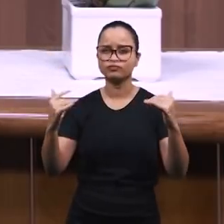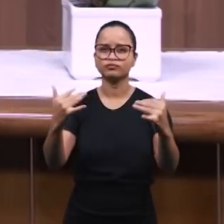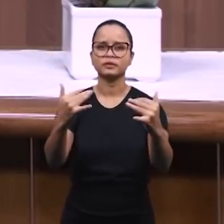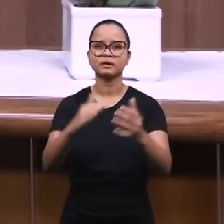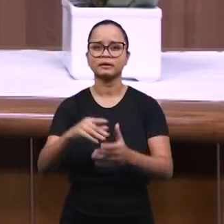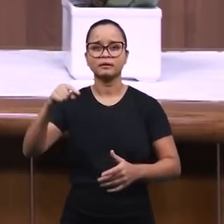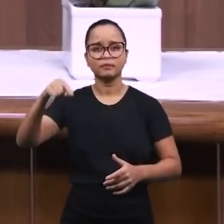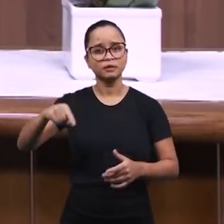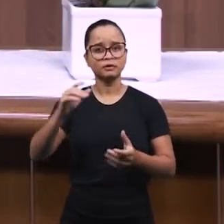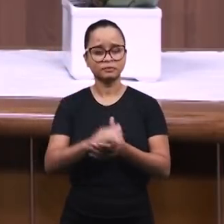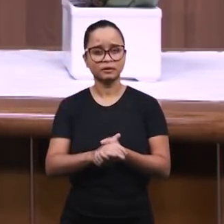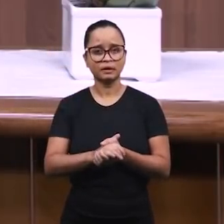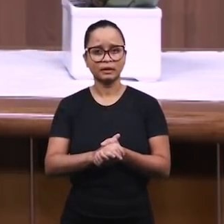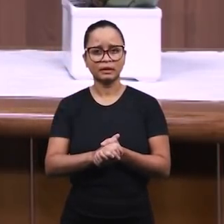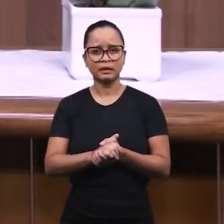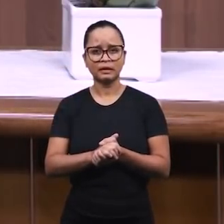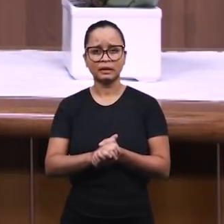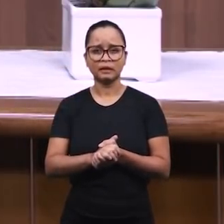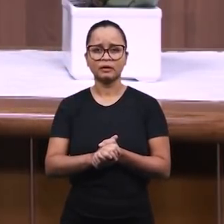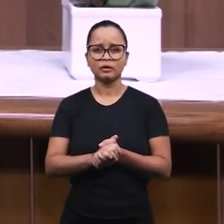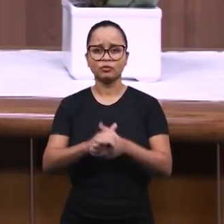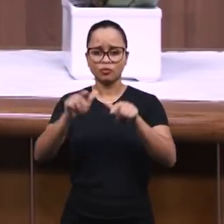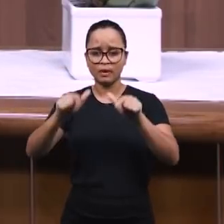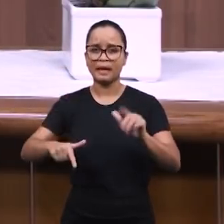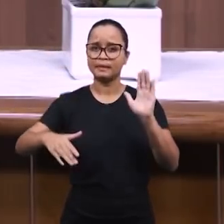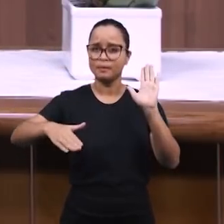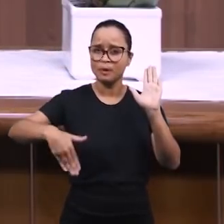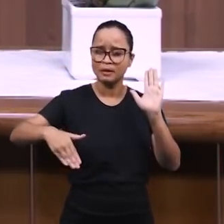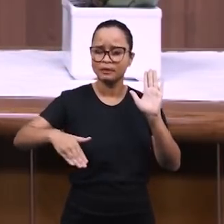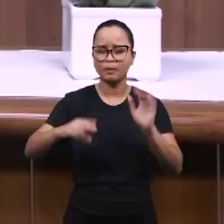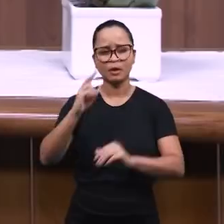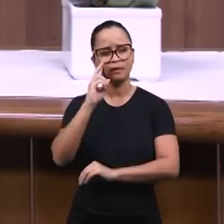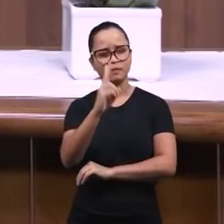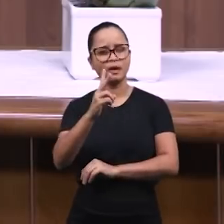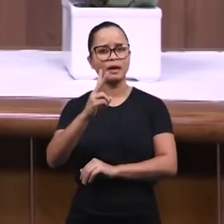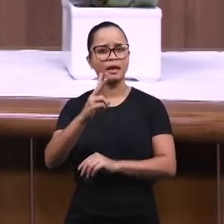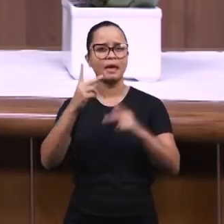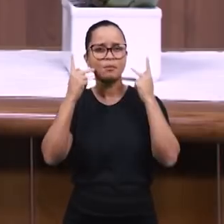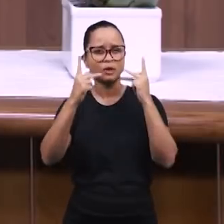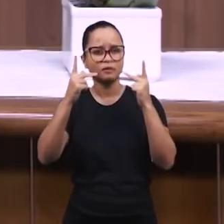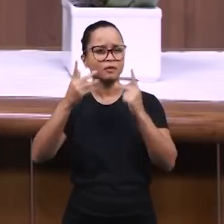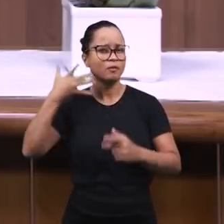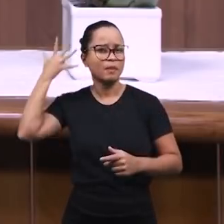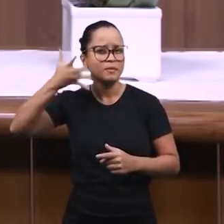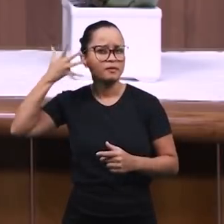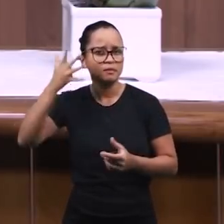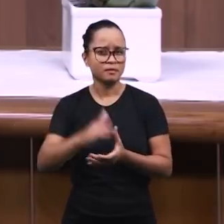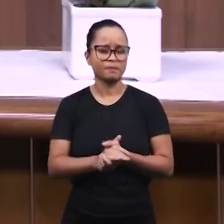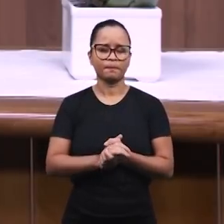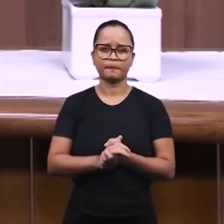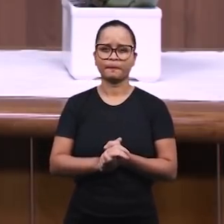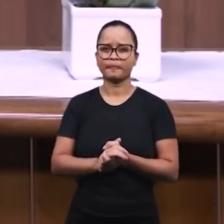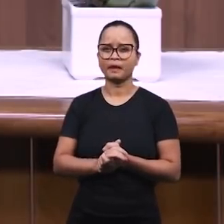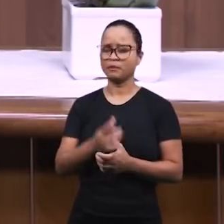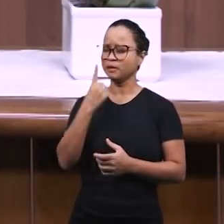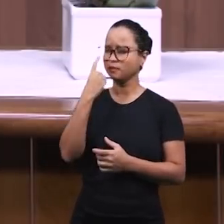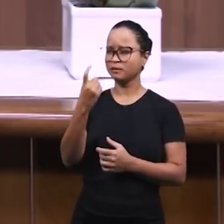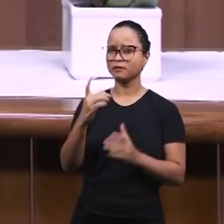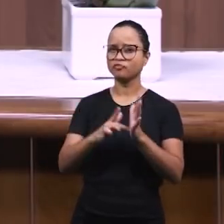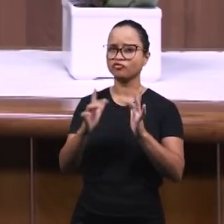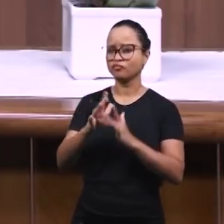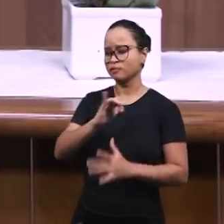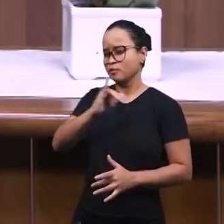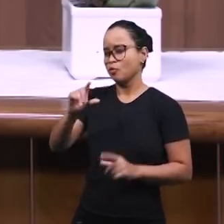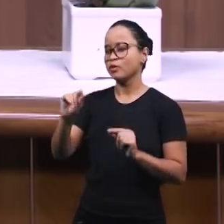praia para ouvir a sua pregação. O interessante é que o Senhor Jesus, nesta pregação, nesta mensagem,